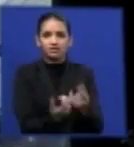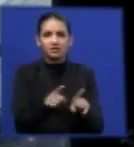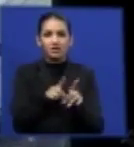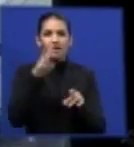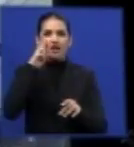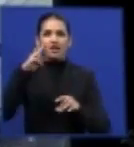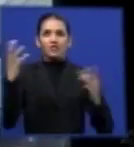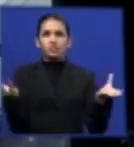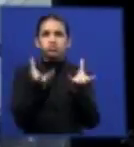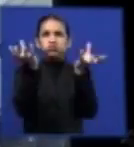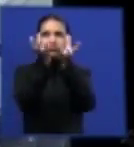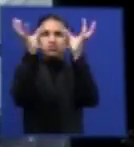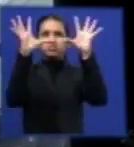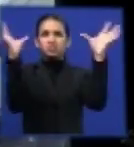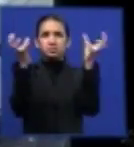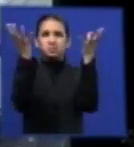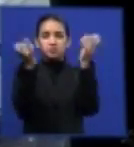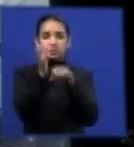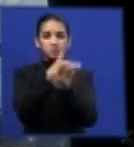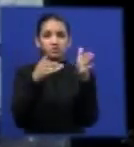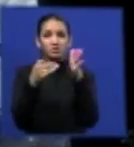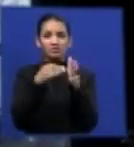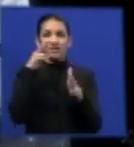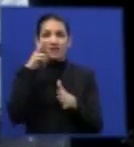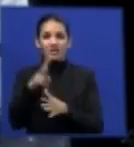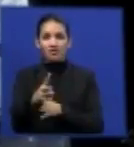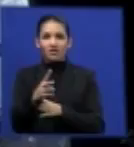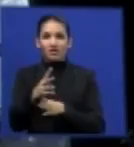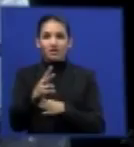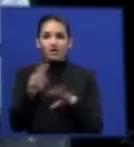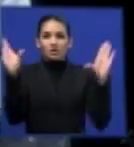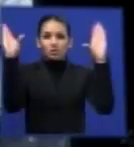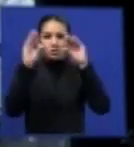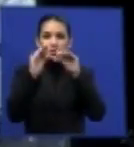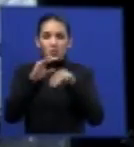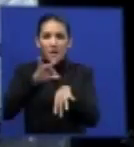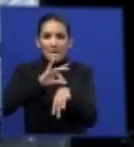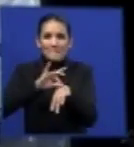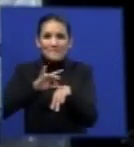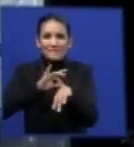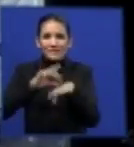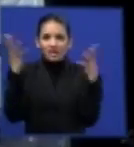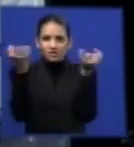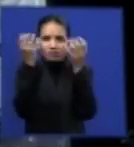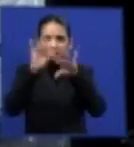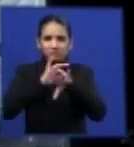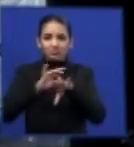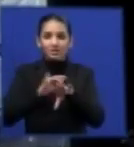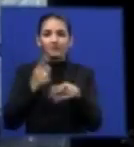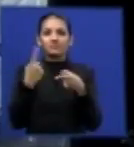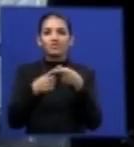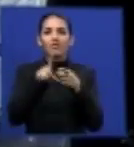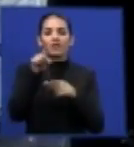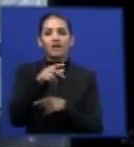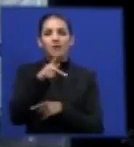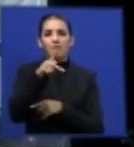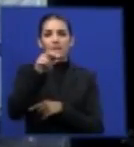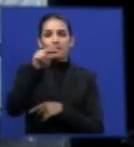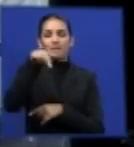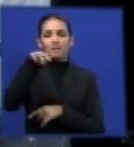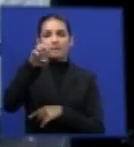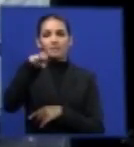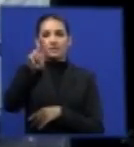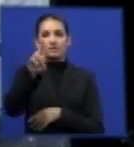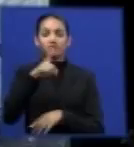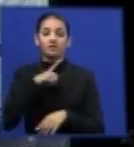escura e e uma parte disso são pneus que são queimados a fiscalização há mas como tudo